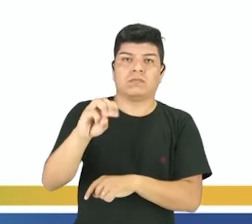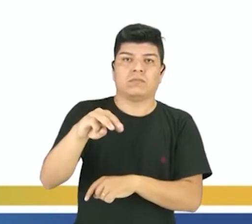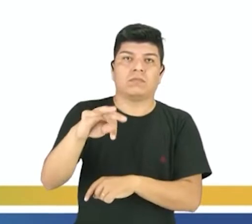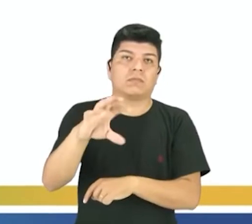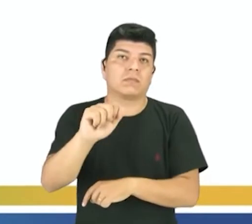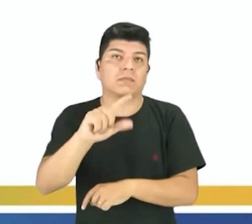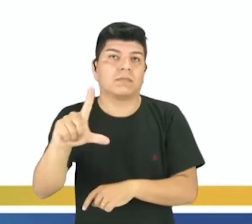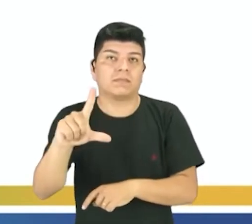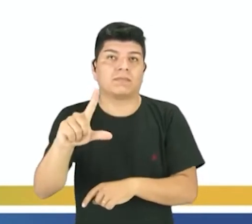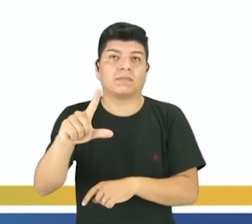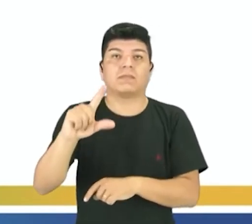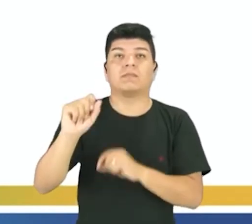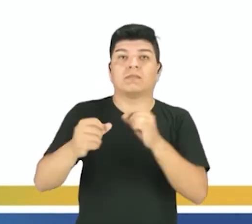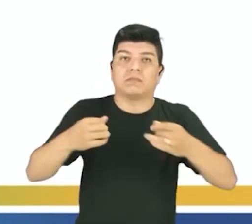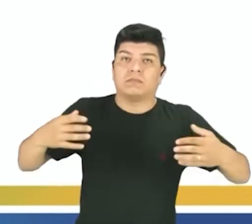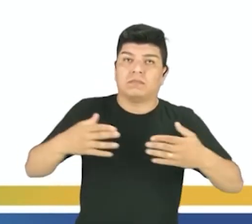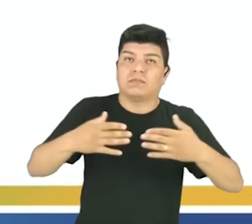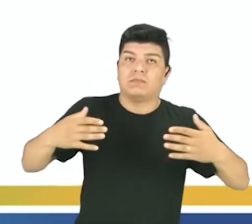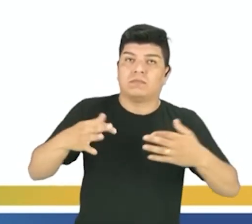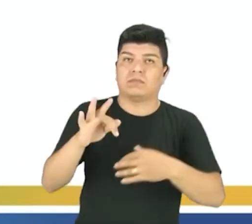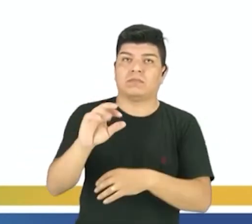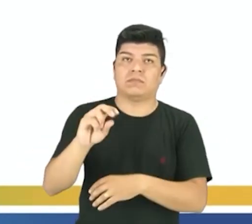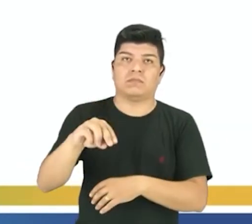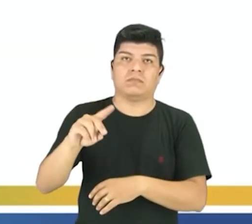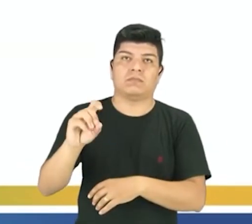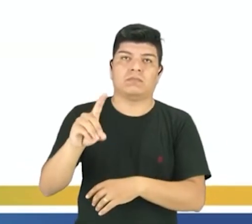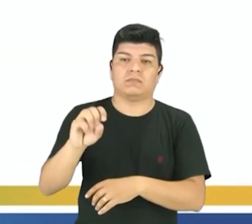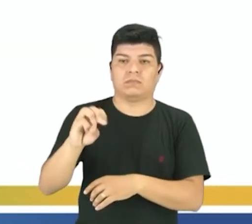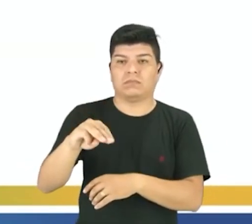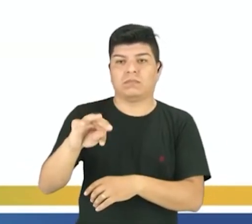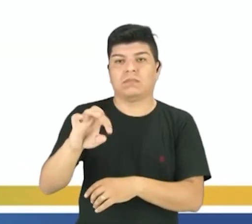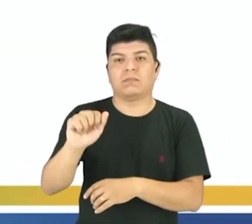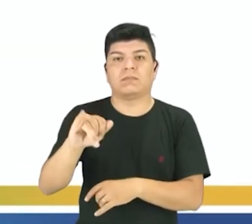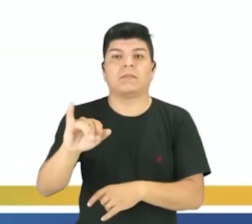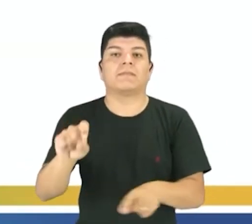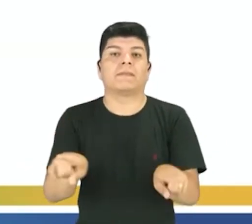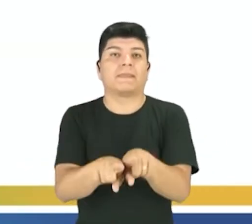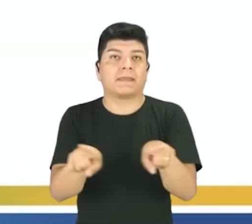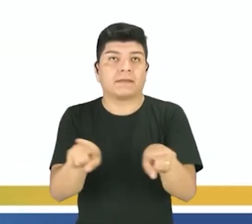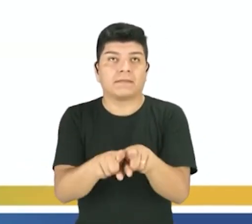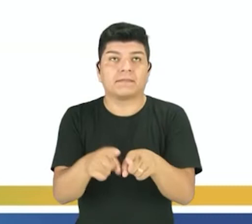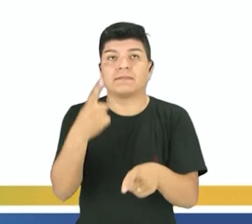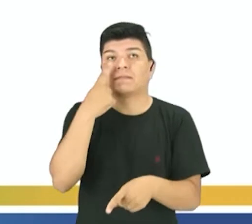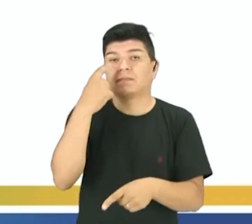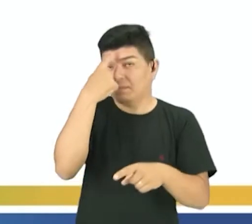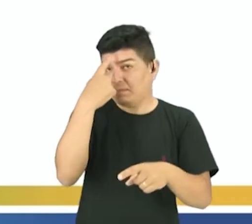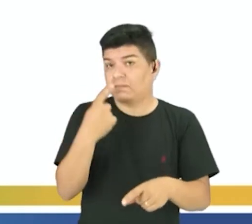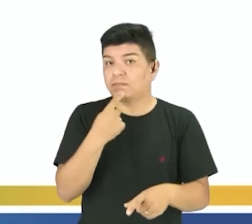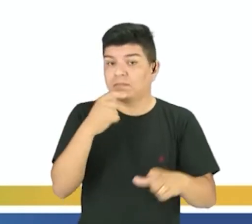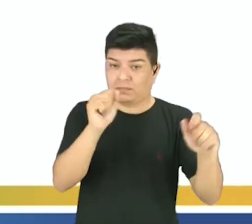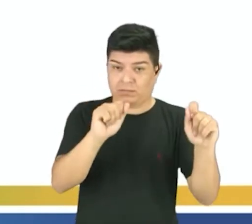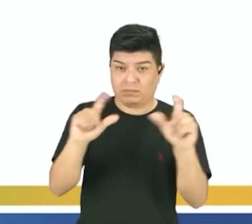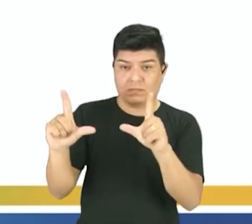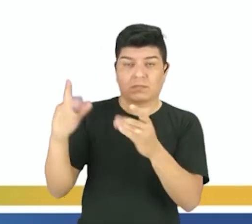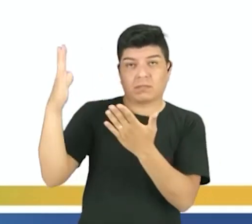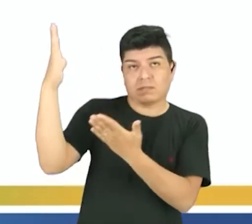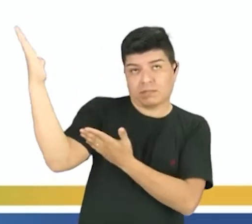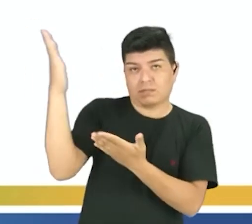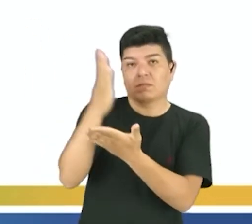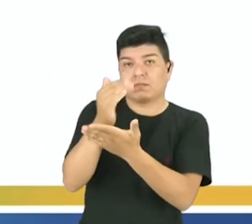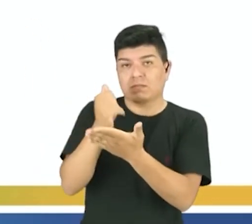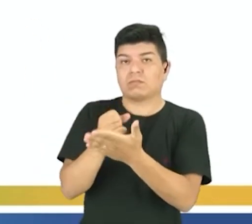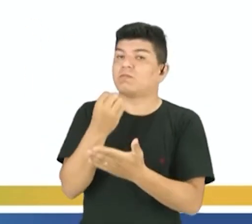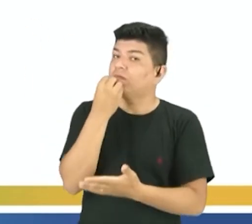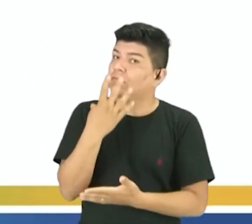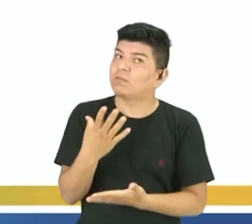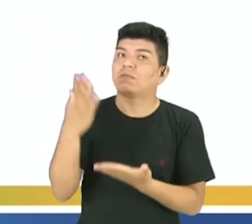tecidos fundamentais, basicamente o parênquima, né? Como vocês podem ver na imagem aí, está muito bem dividido, né? Um